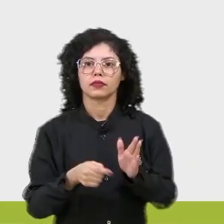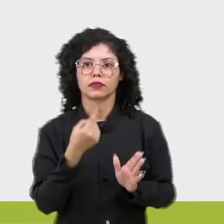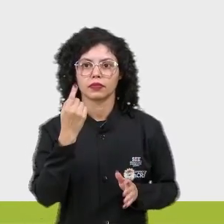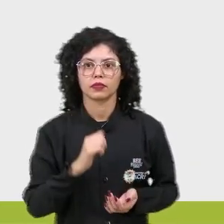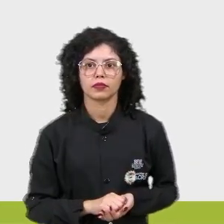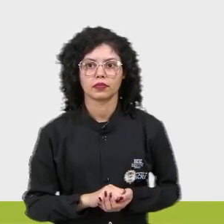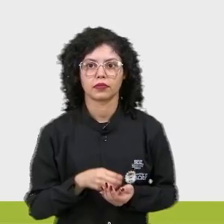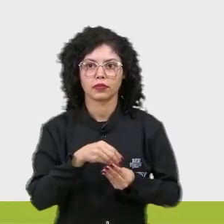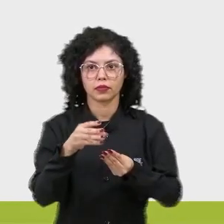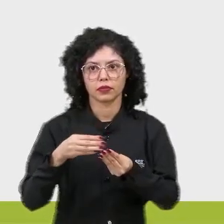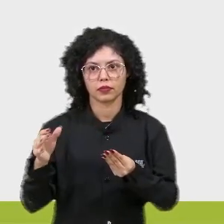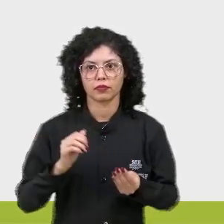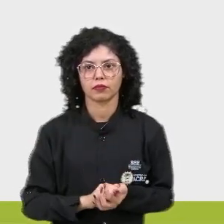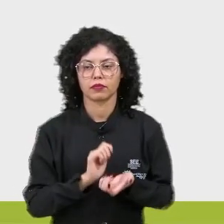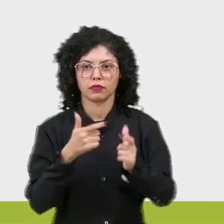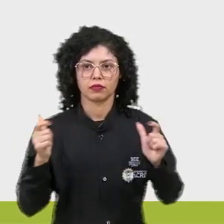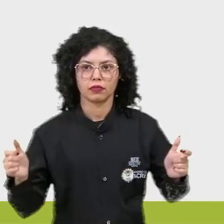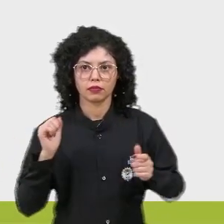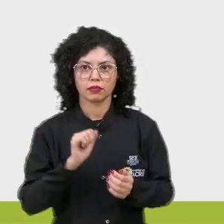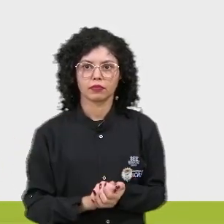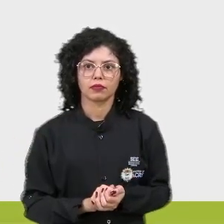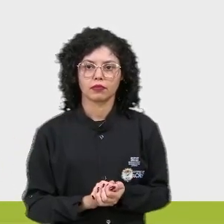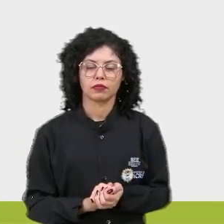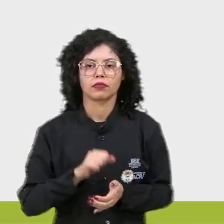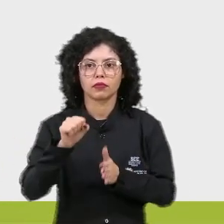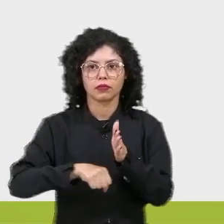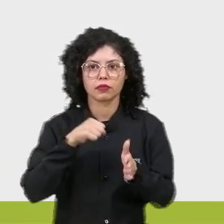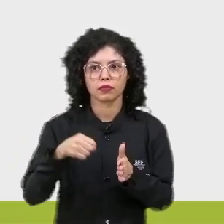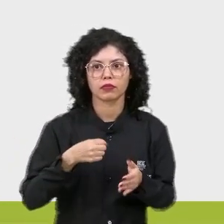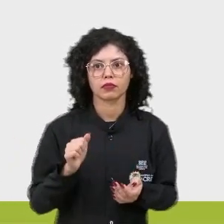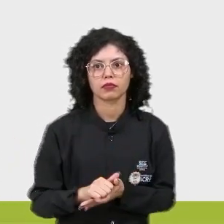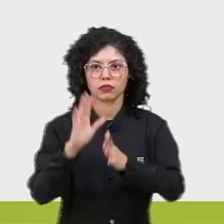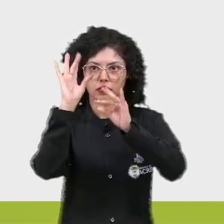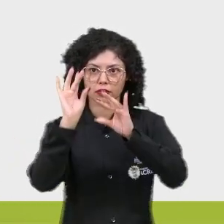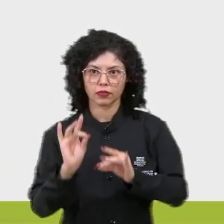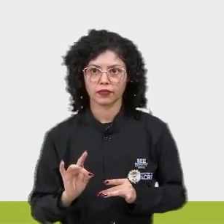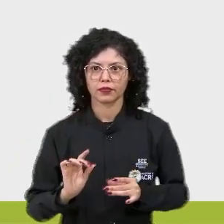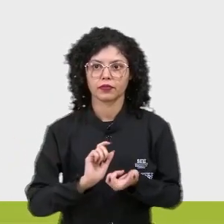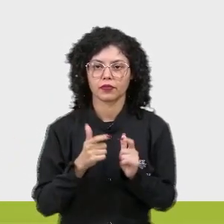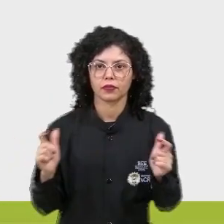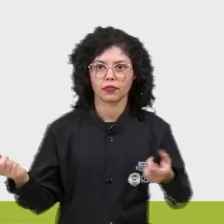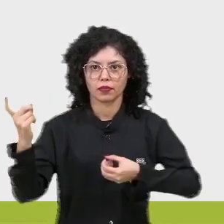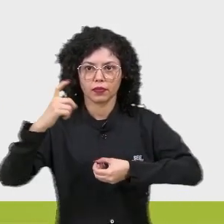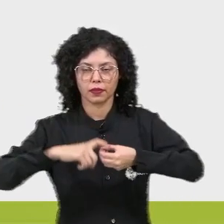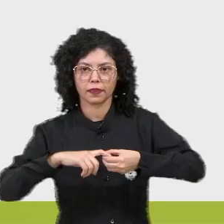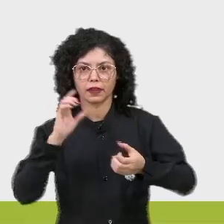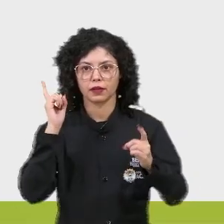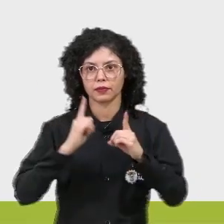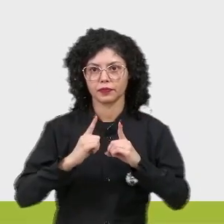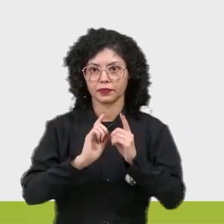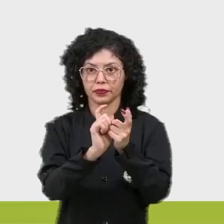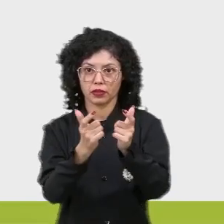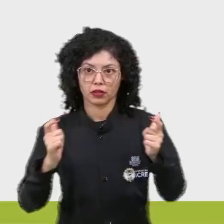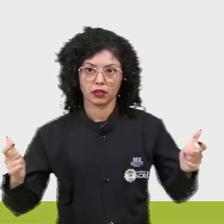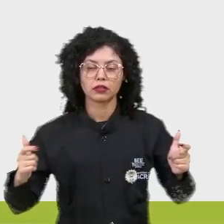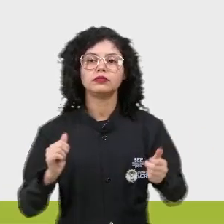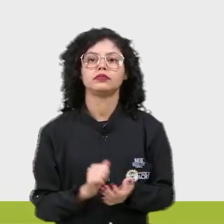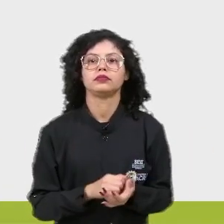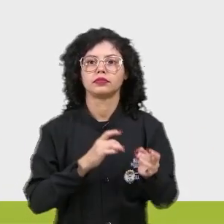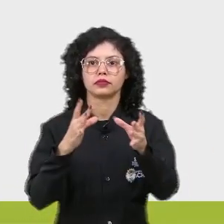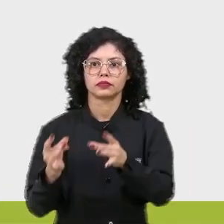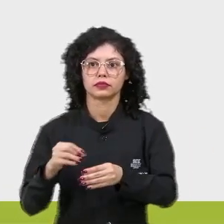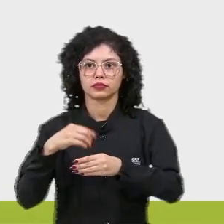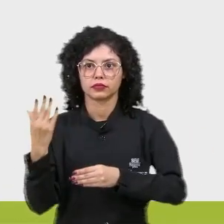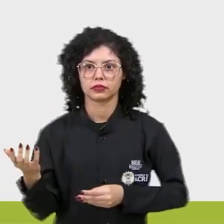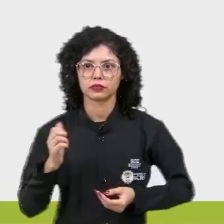a distribuição espacial das ferrovias indica um traçado periférico voltado para atender à demanda do mercado